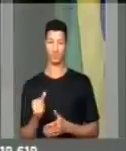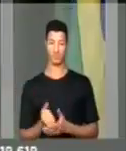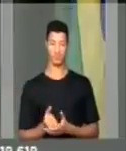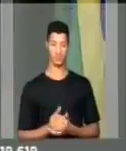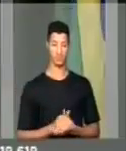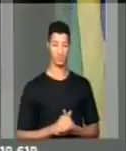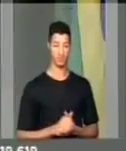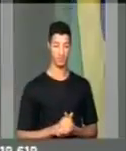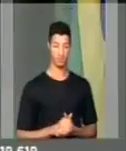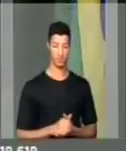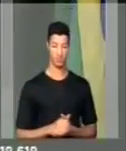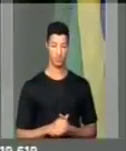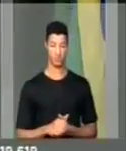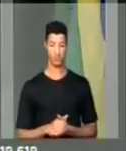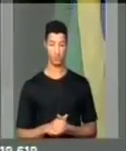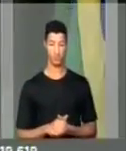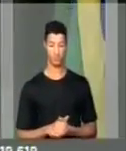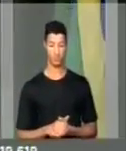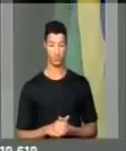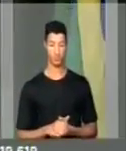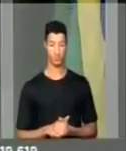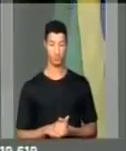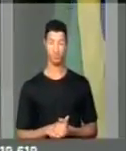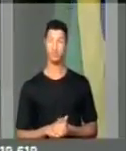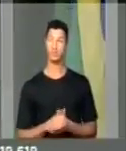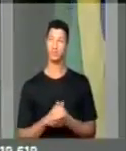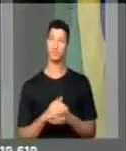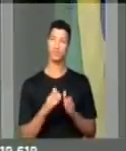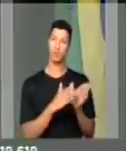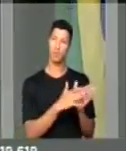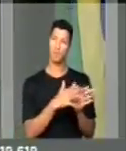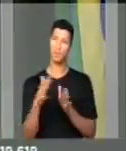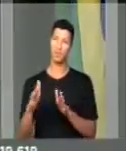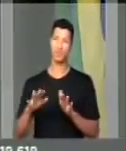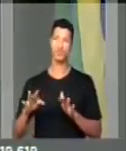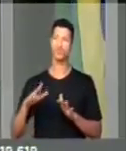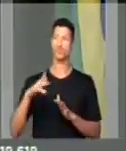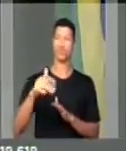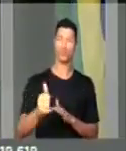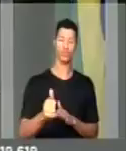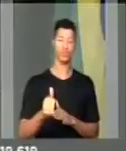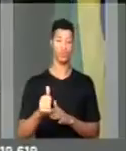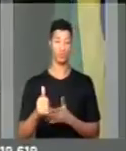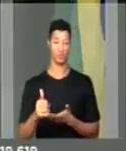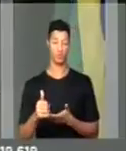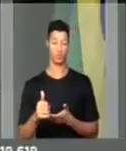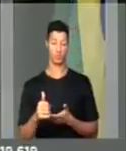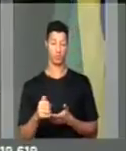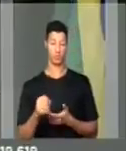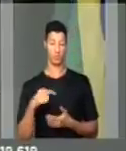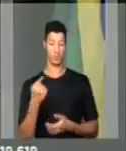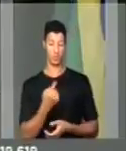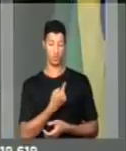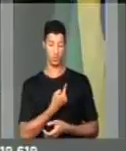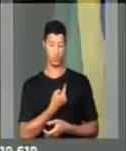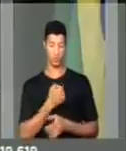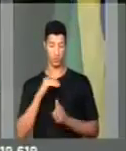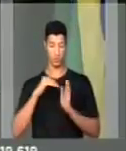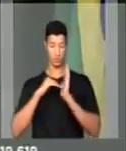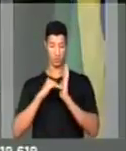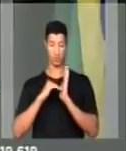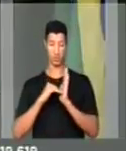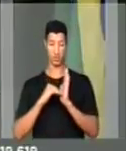Dilma Rousseff. Um momento oportuno. Passando tudo isso, o nosso